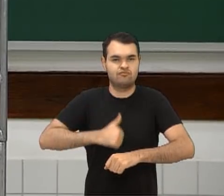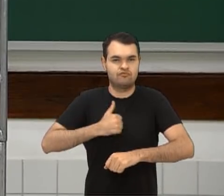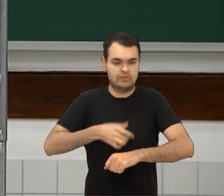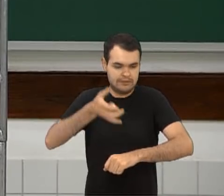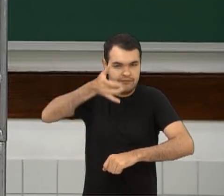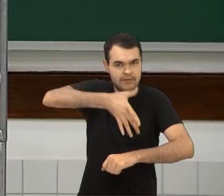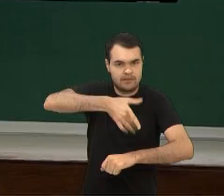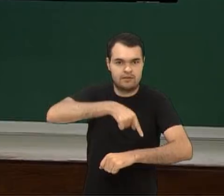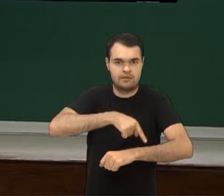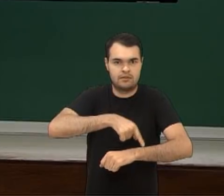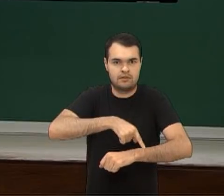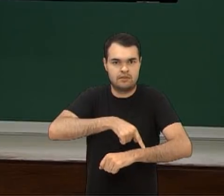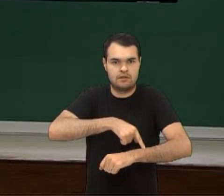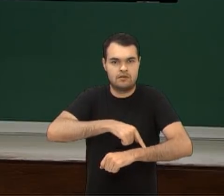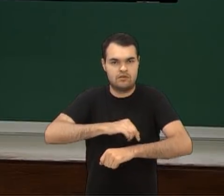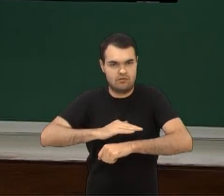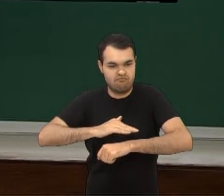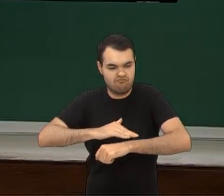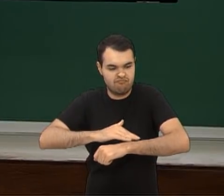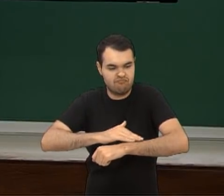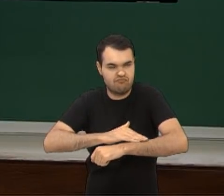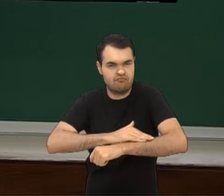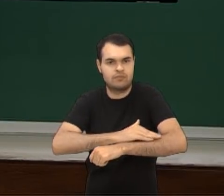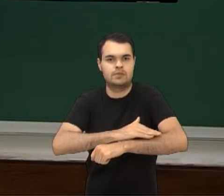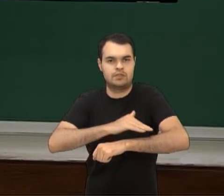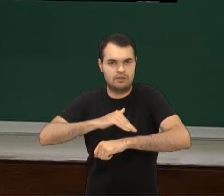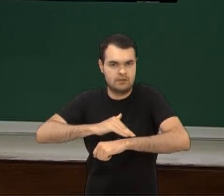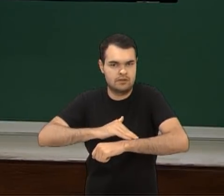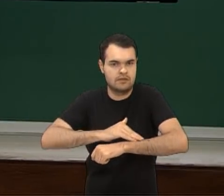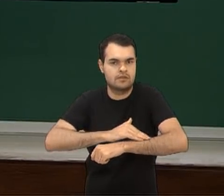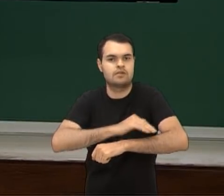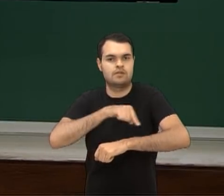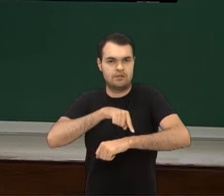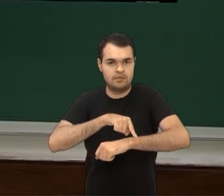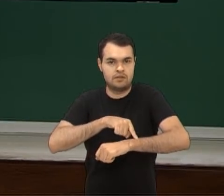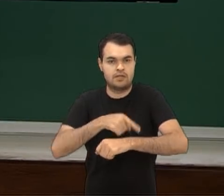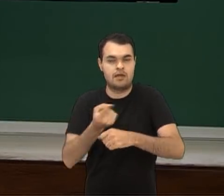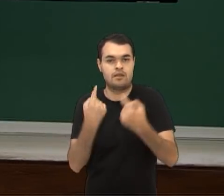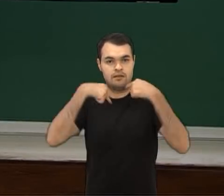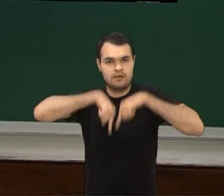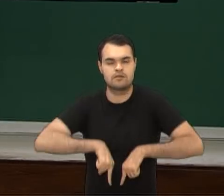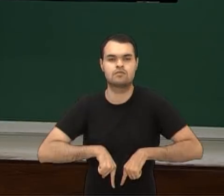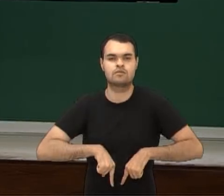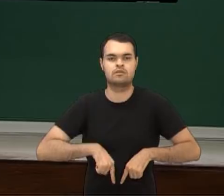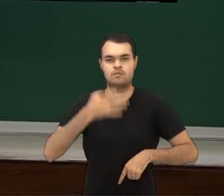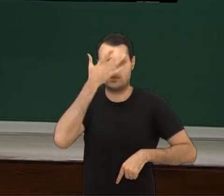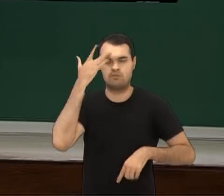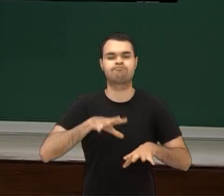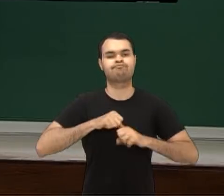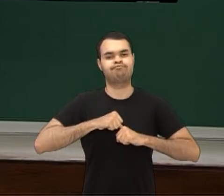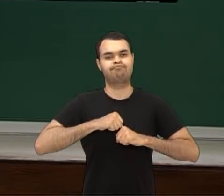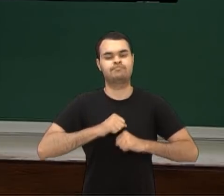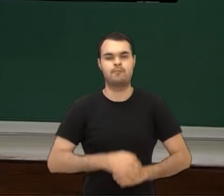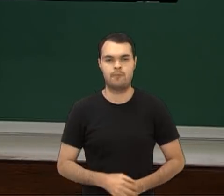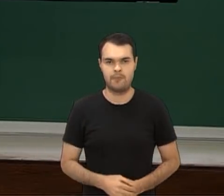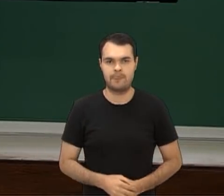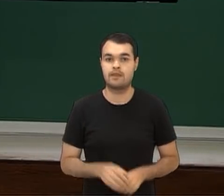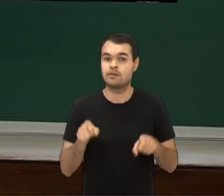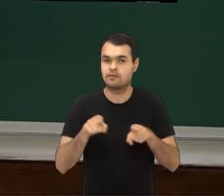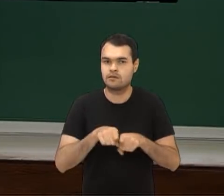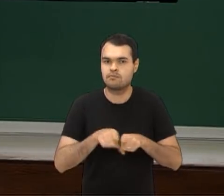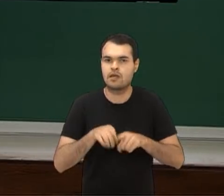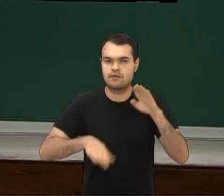fezes e ele arrasta essas fezes para aquela área da picada e isso acaba contaminando a pessoa. Também transmitido da